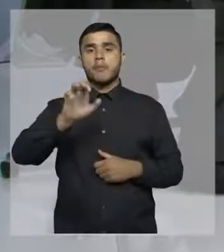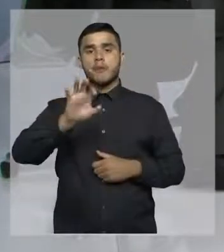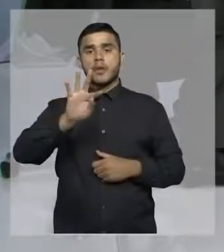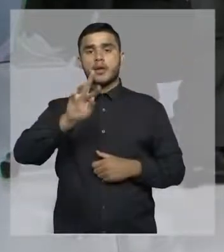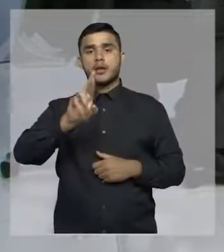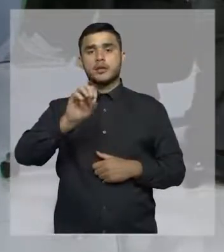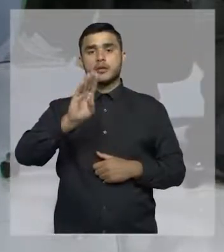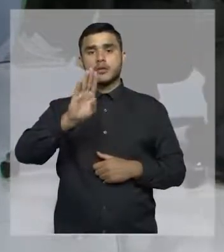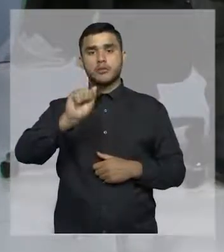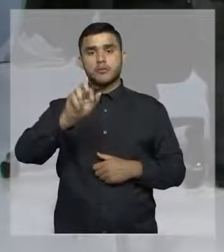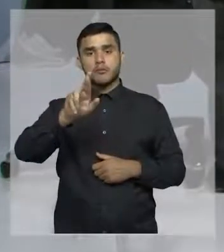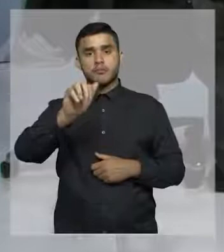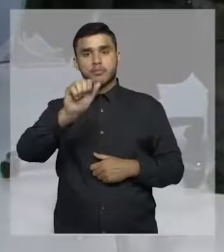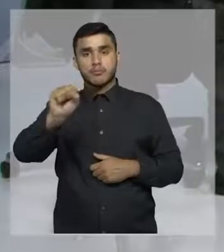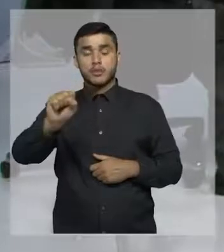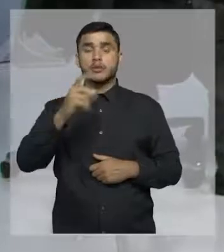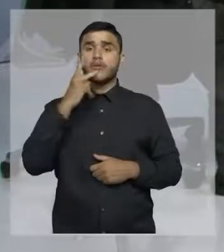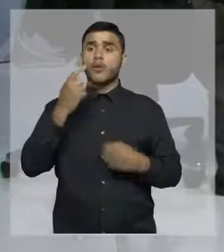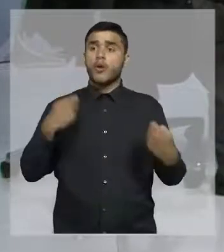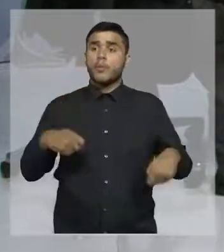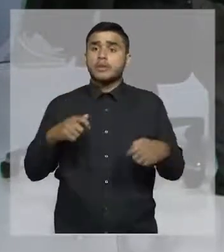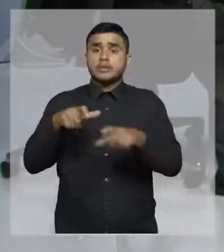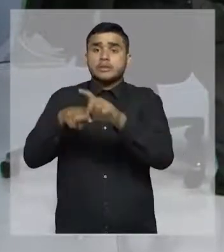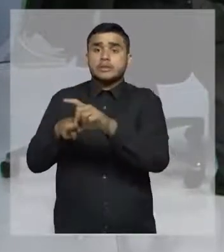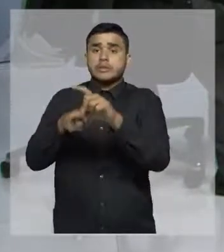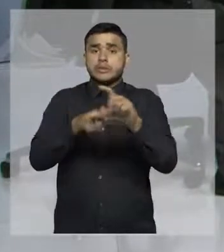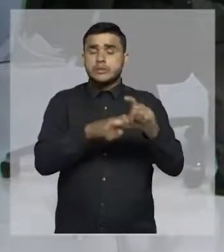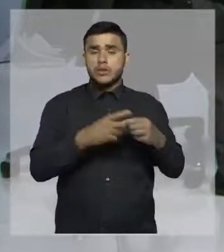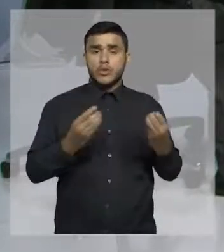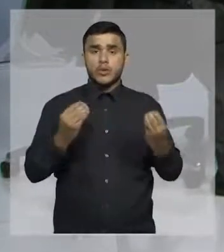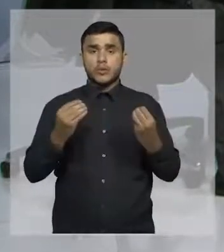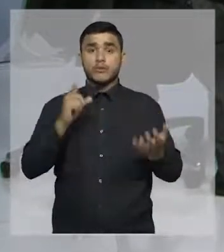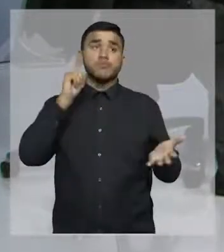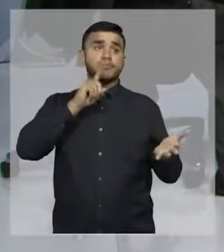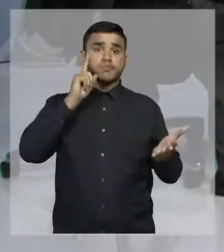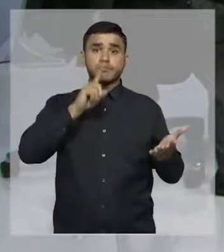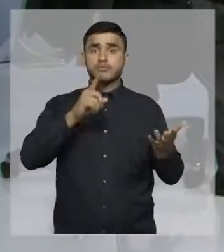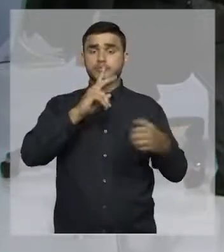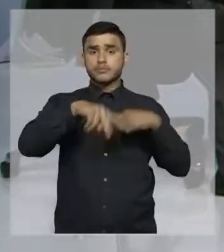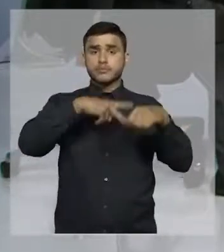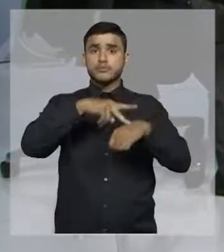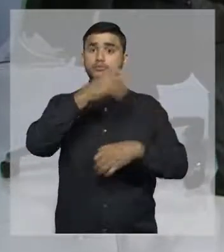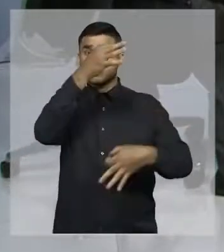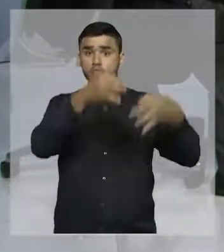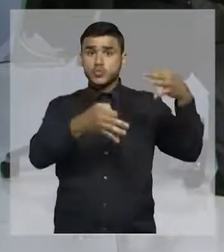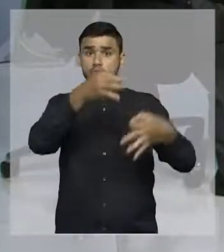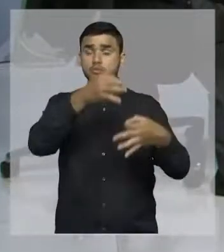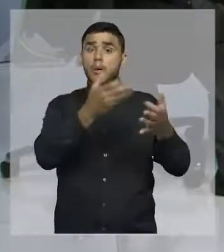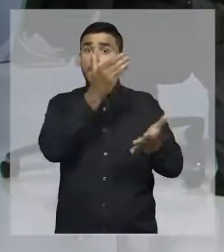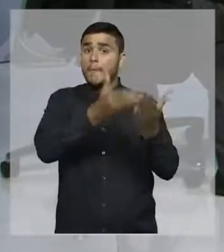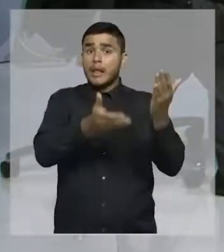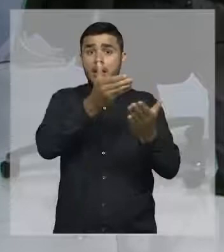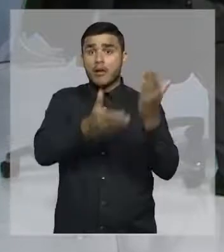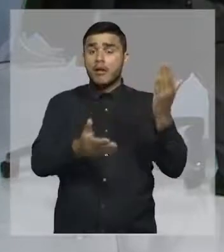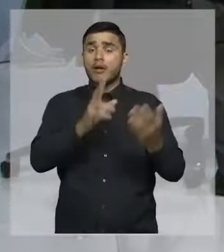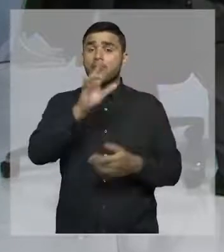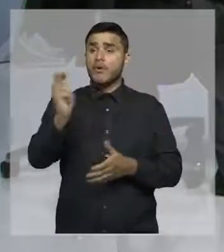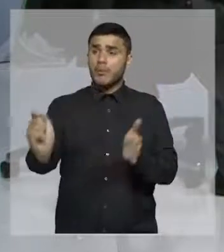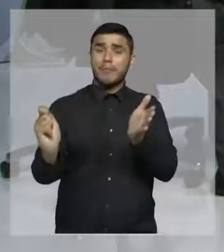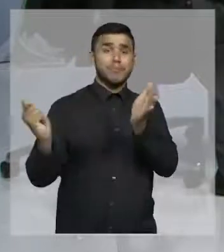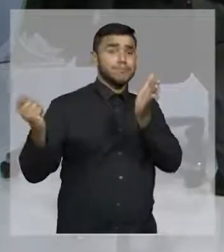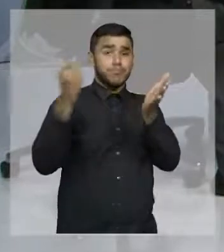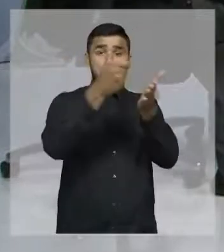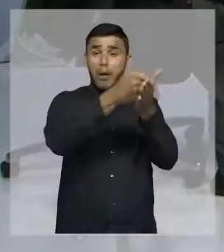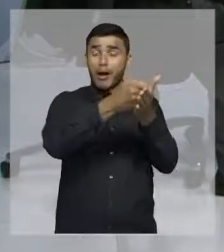de investidores. A Petrobras perdeu questões nos Estados Unidos, na justiça americana, e vai ter que fazer indenizações milionárias